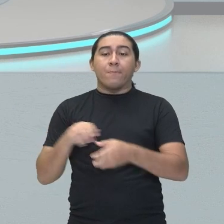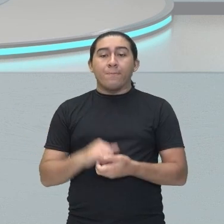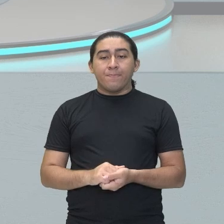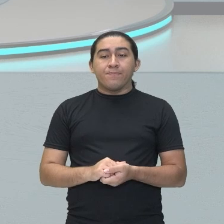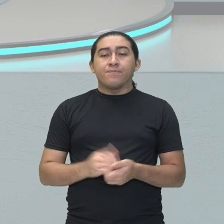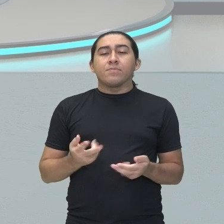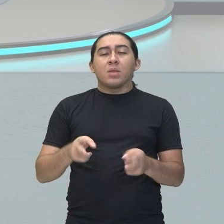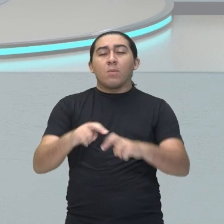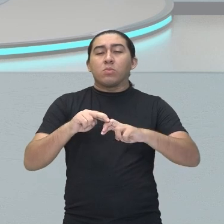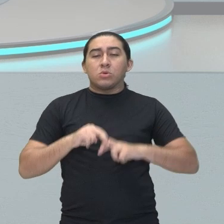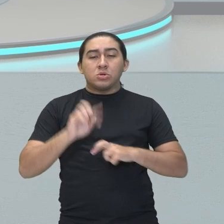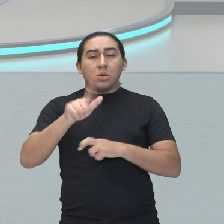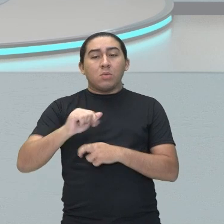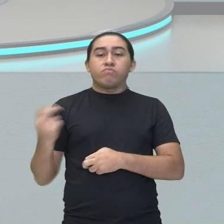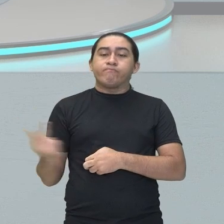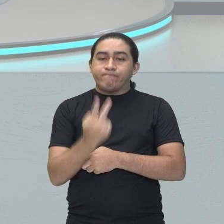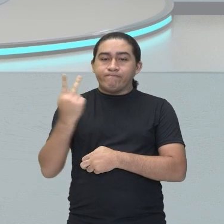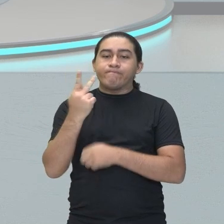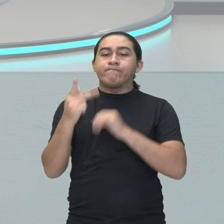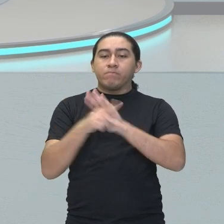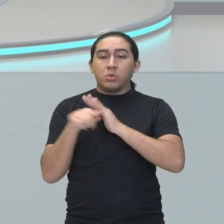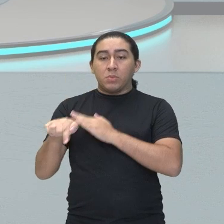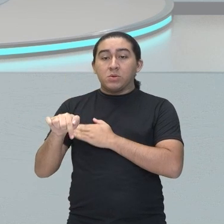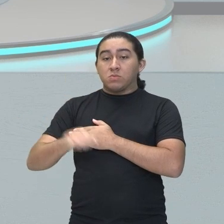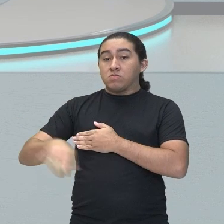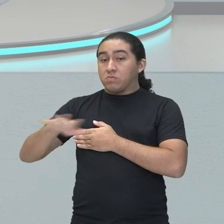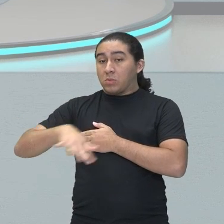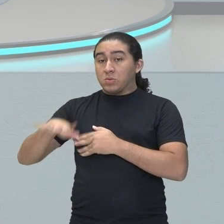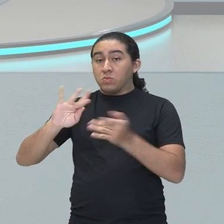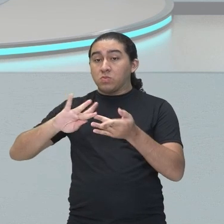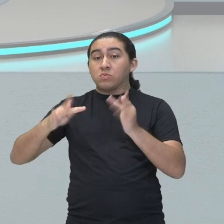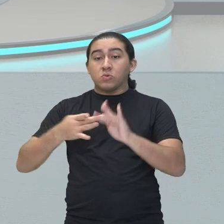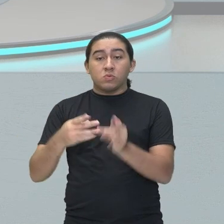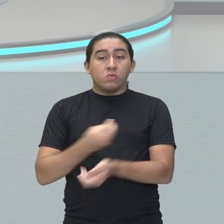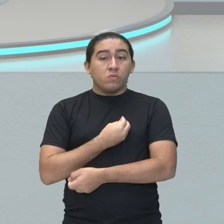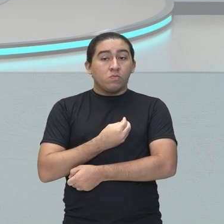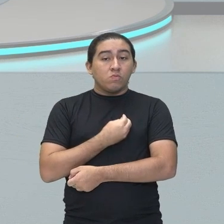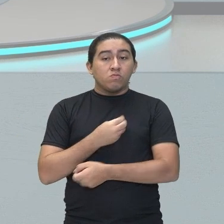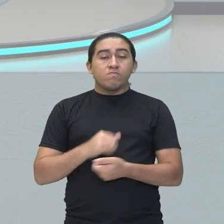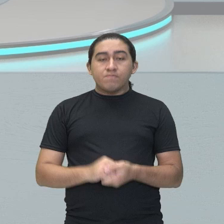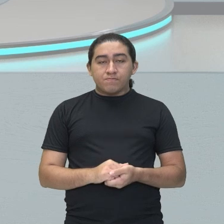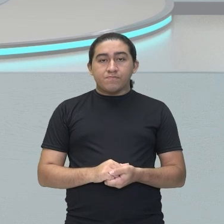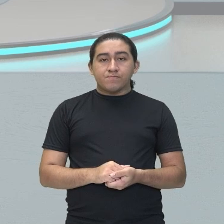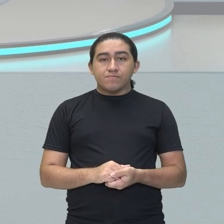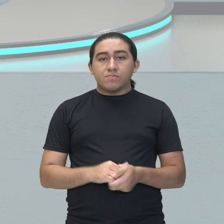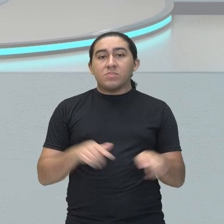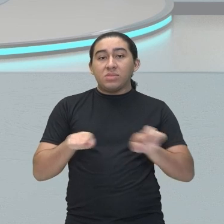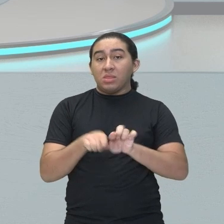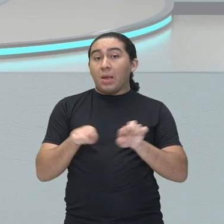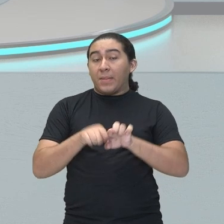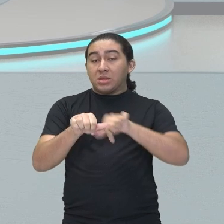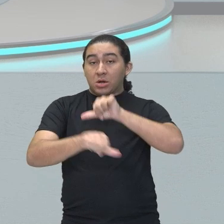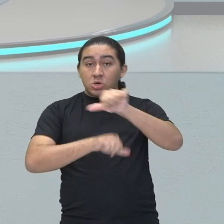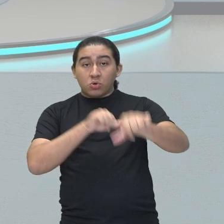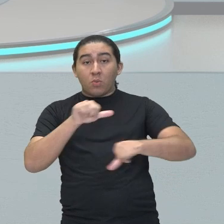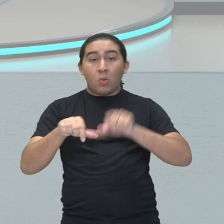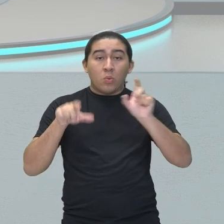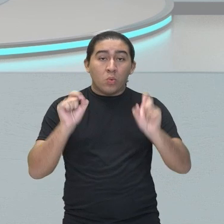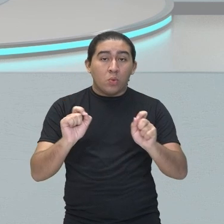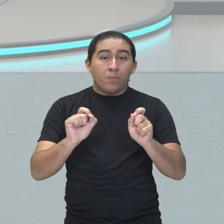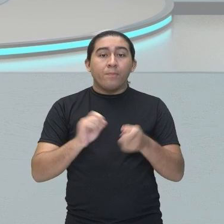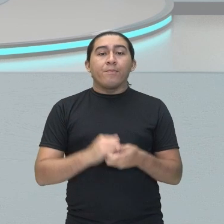que eram valores ligados à vida rural. Também, uma coisa que mudou, um sentido que mudou.